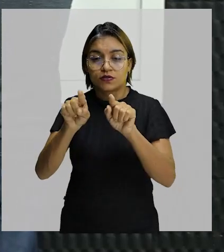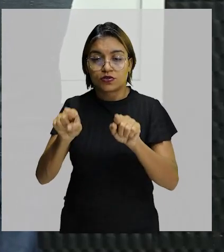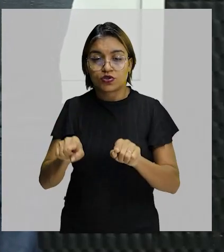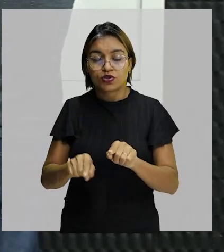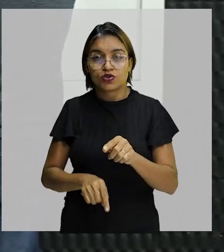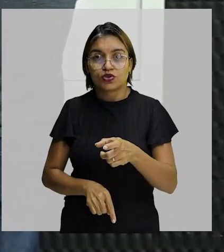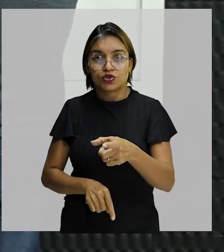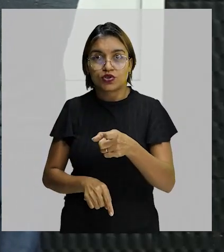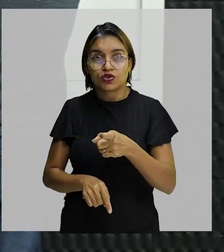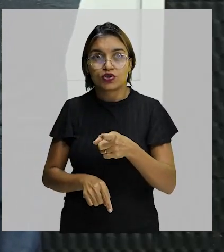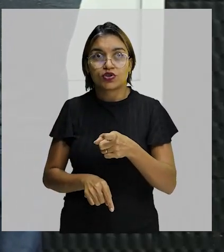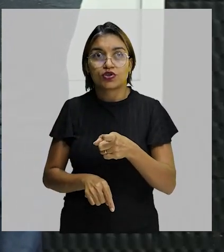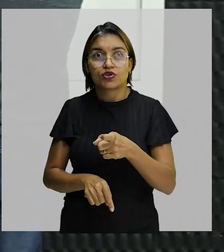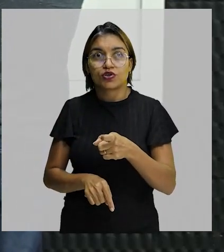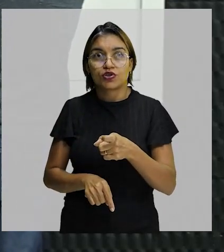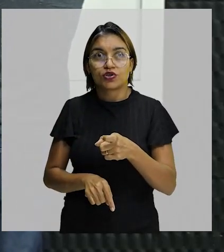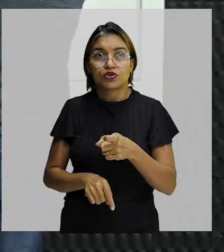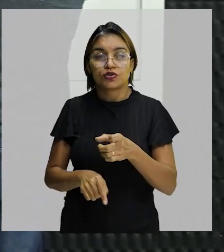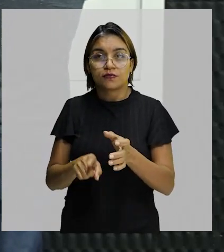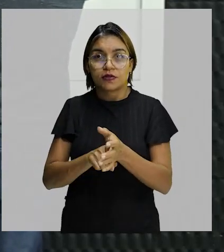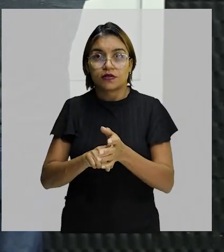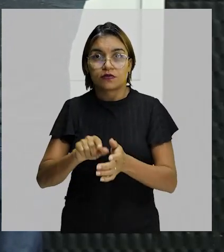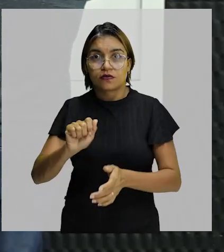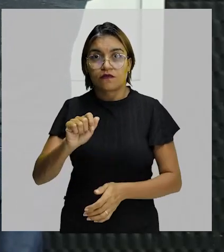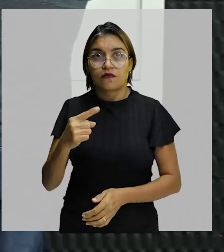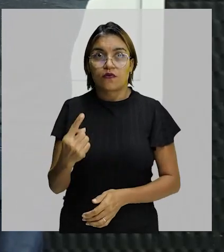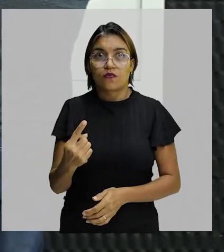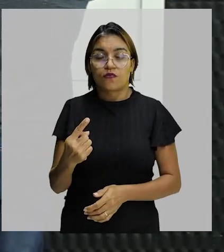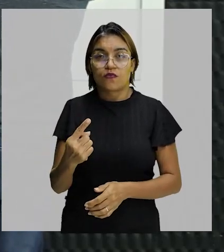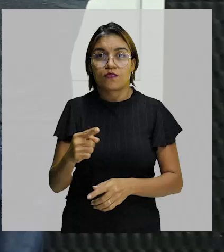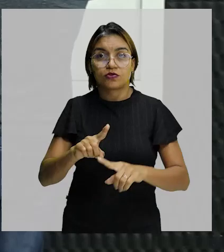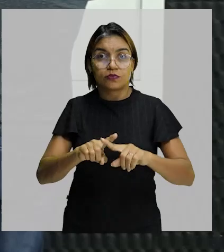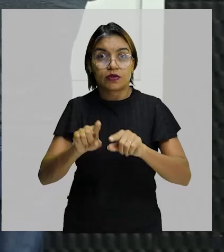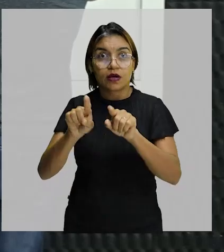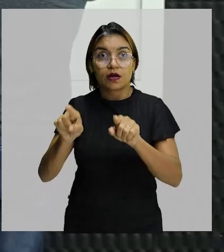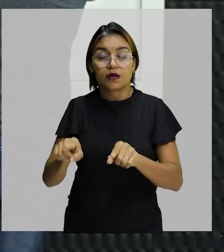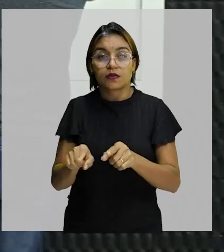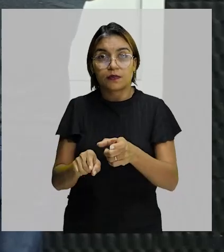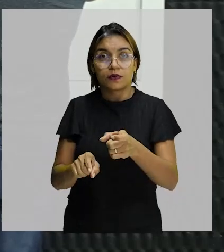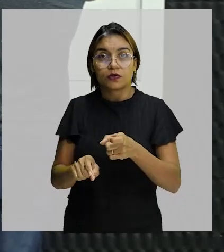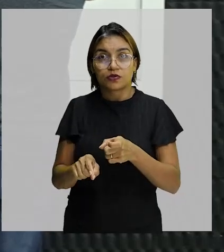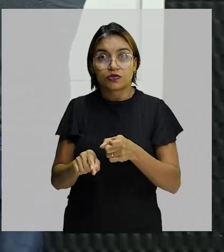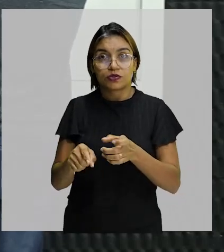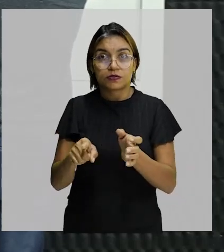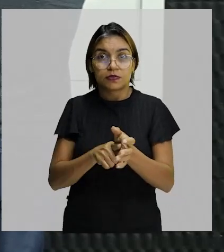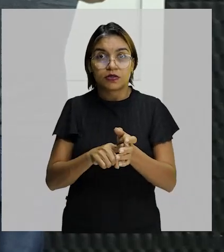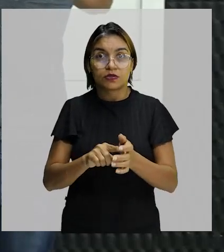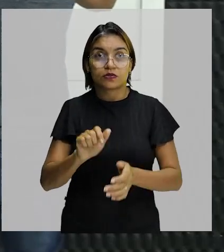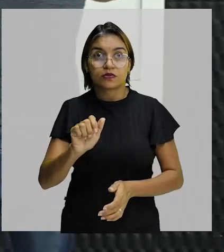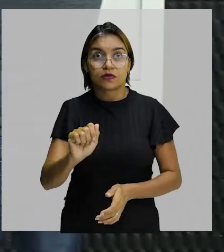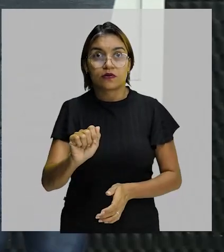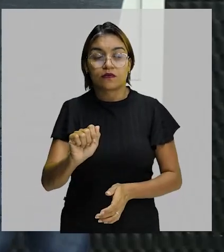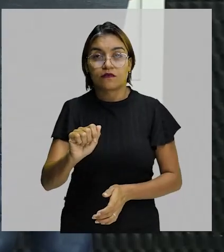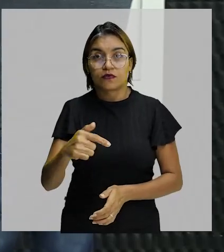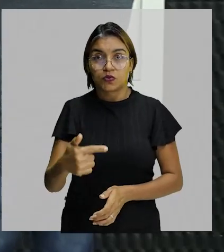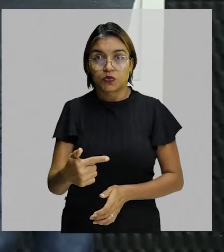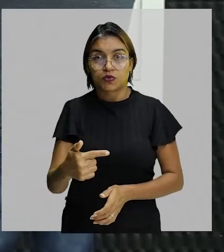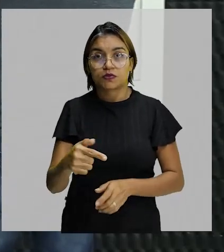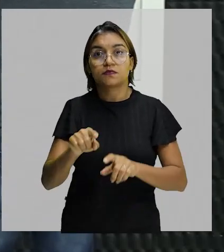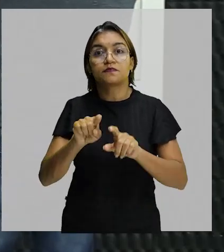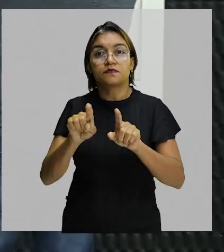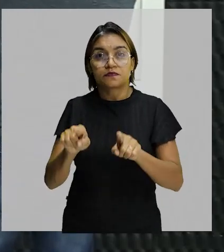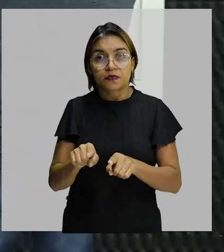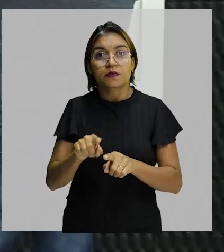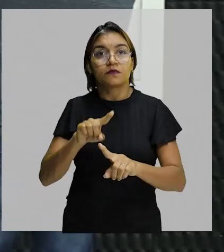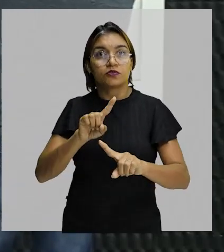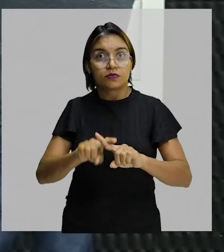1 multiplicado por x menos alfa 2 multiplicado por